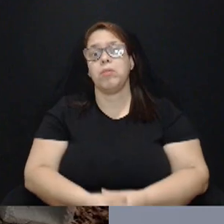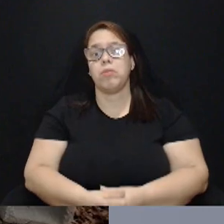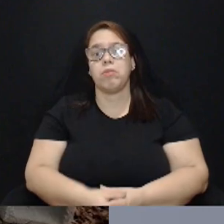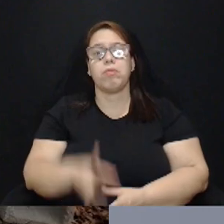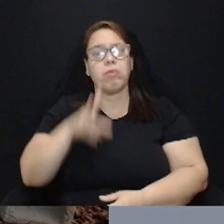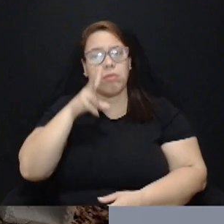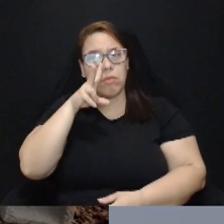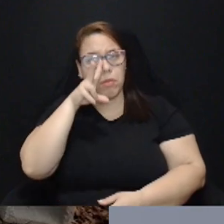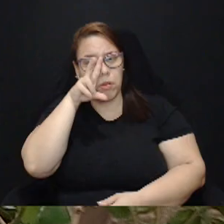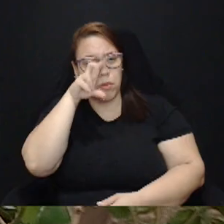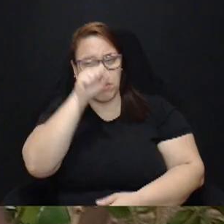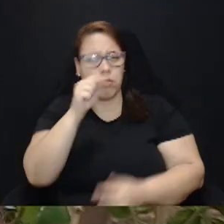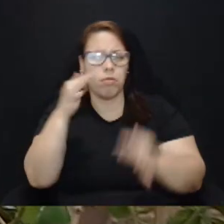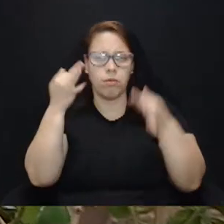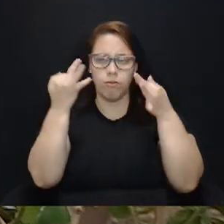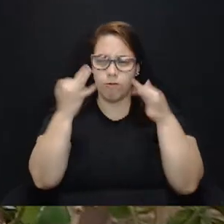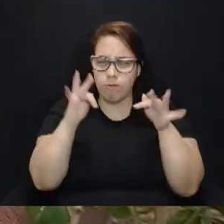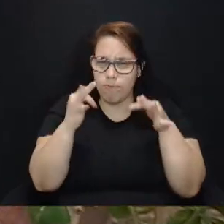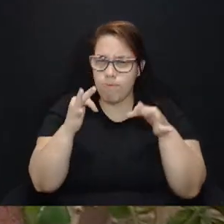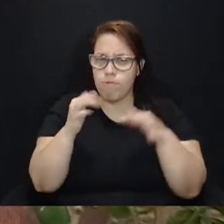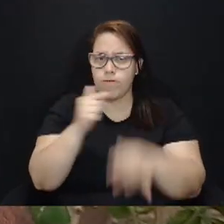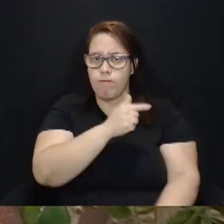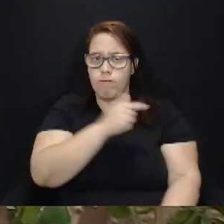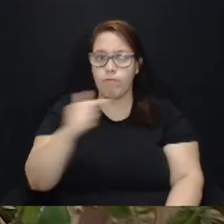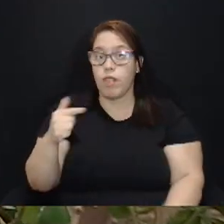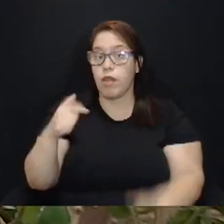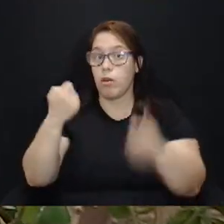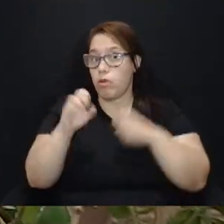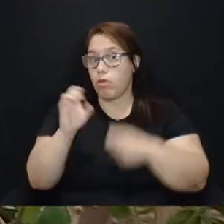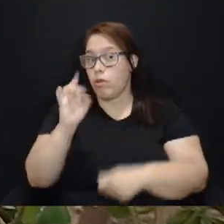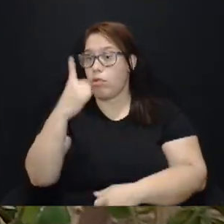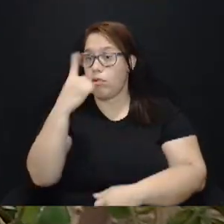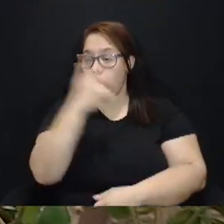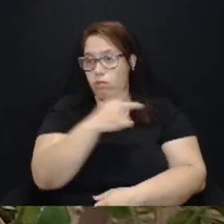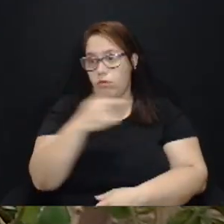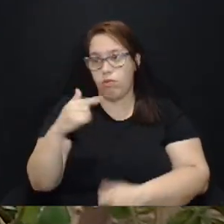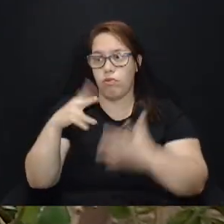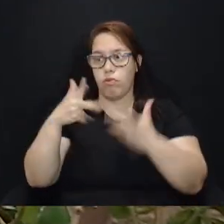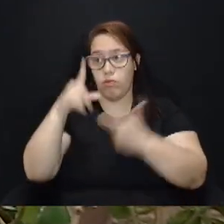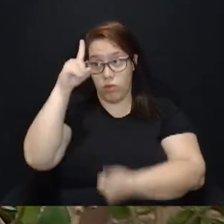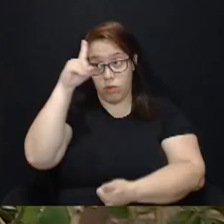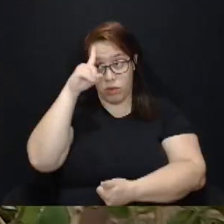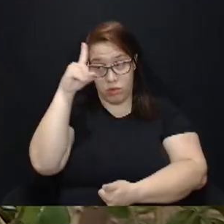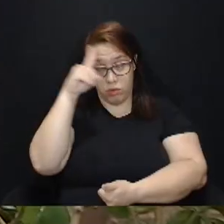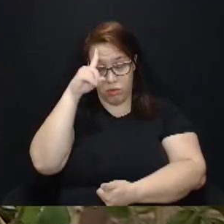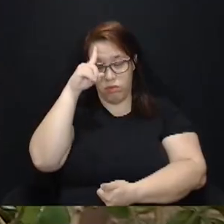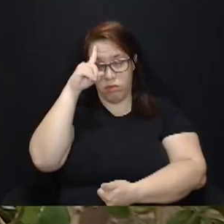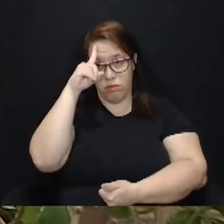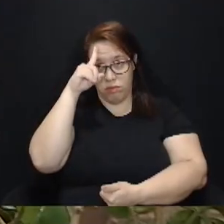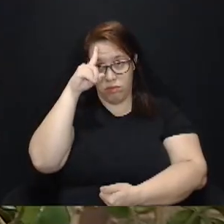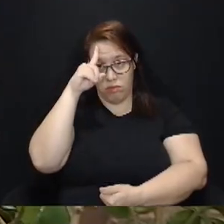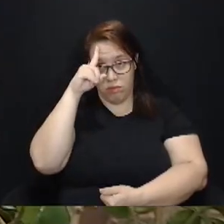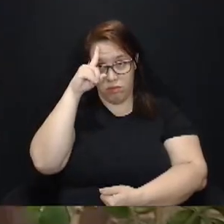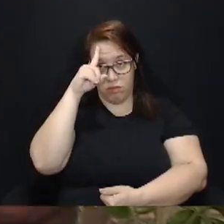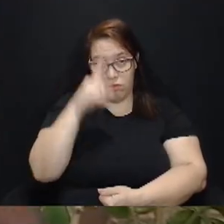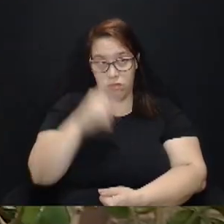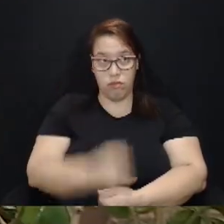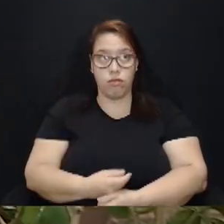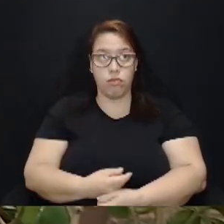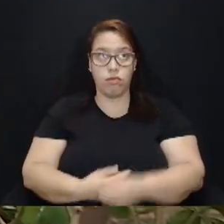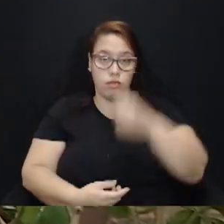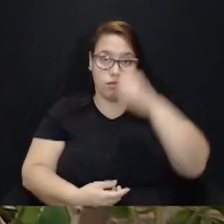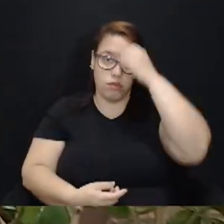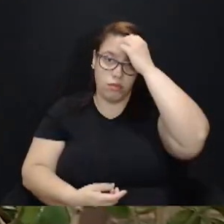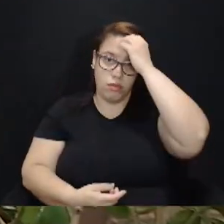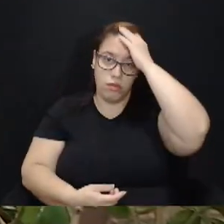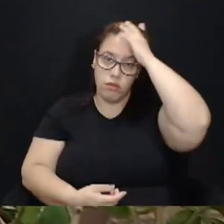coisa, e surgiu a semana. Precisa, né? Não só uma semana, como todos os dias. E por mais que tenha